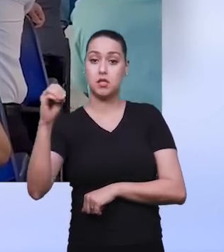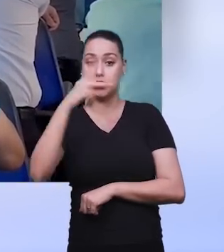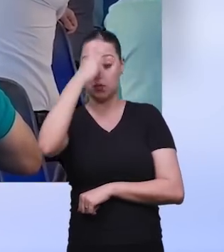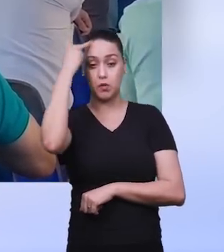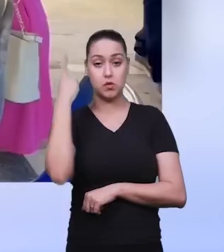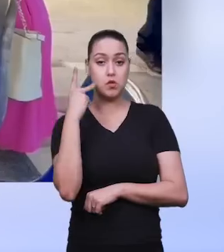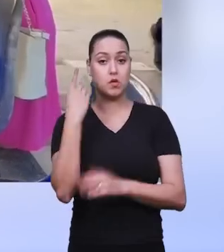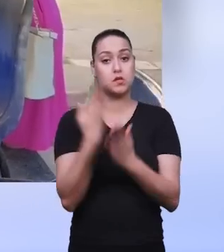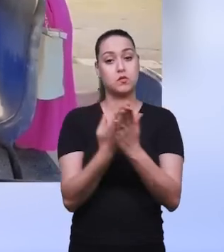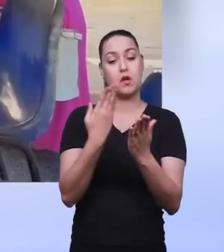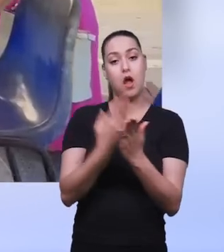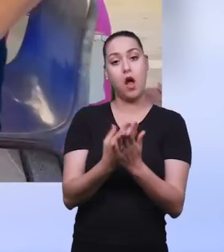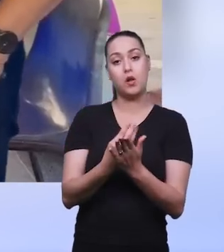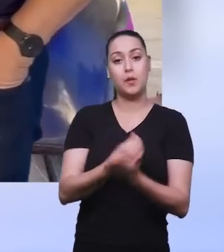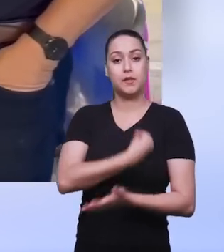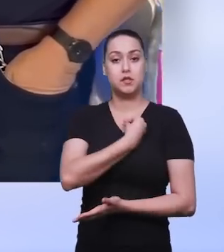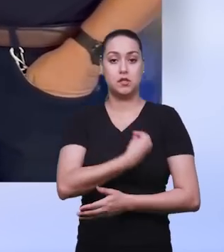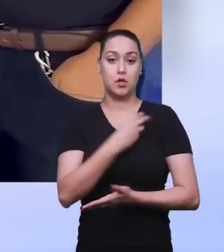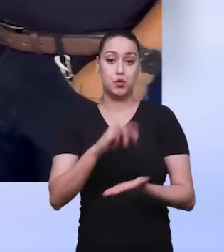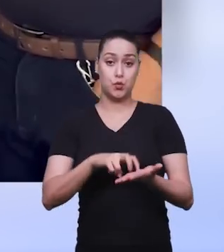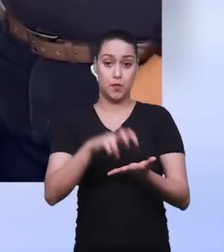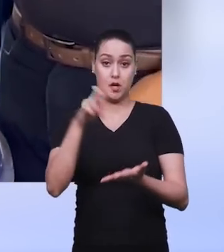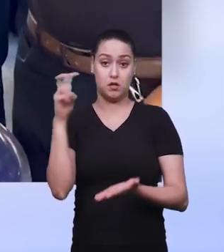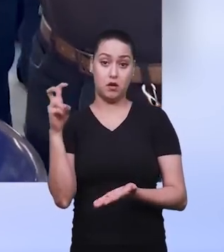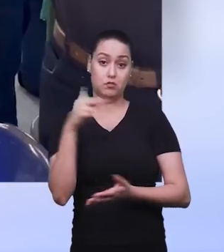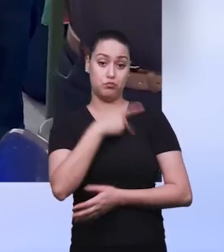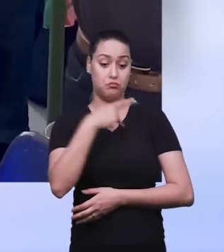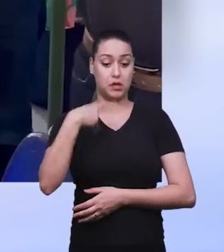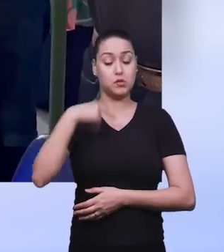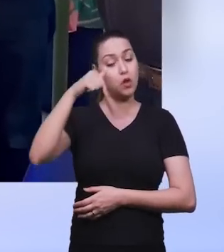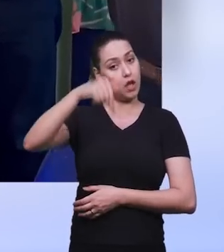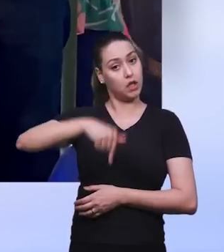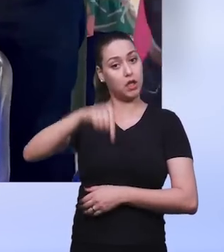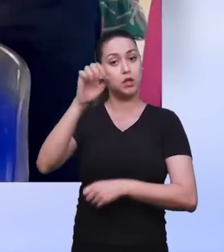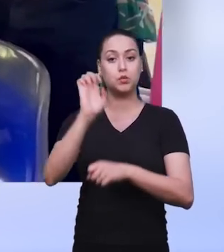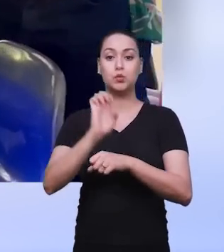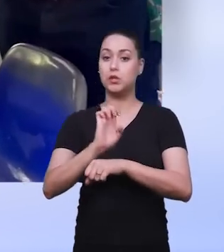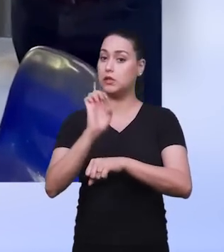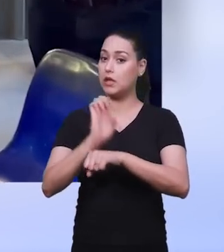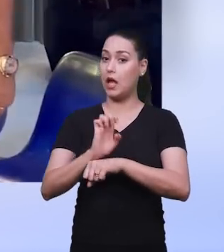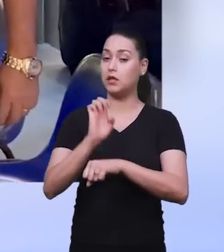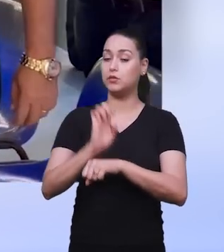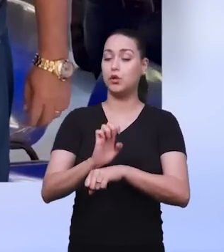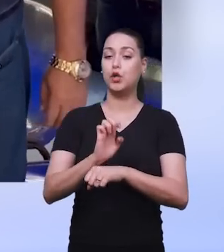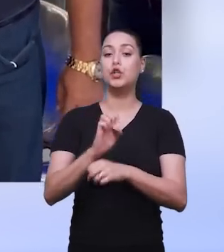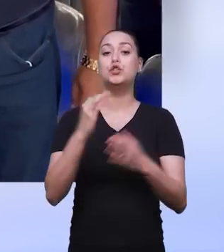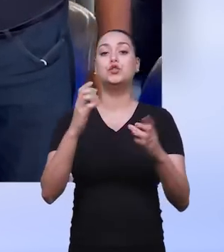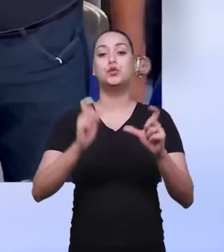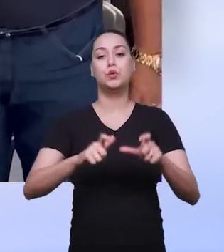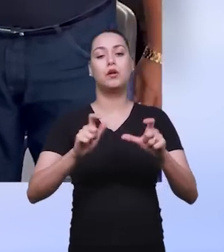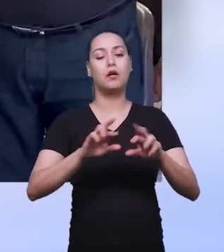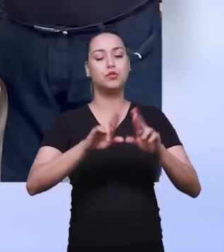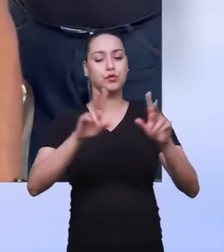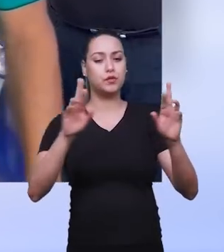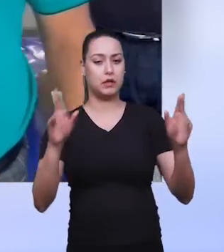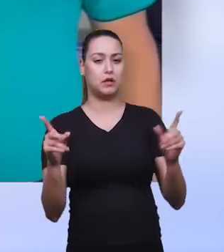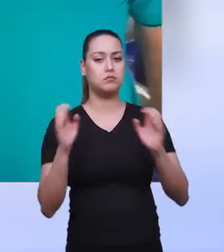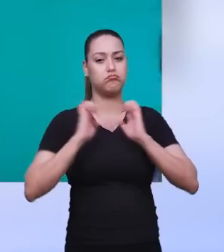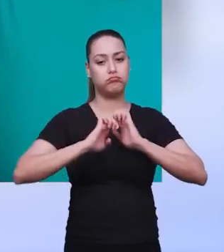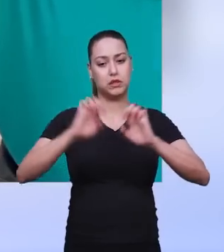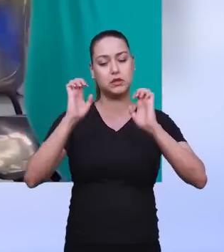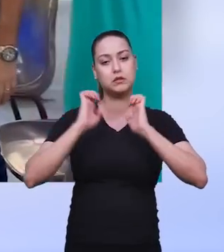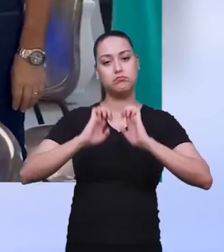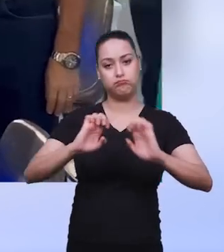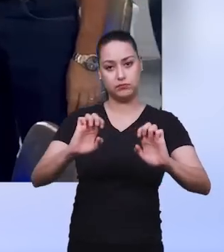irmãos acompanharam as aulas presenciais pela manhã, ministradas por pastores daqui do estado, da Paraíba e do Rio Grande do